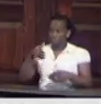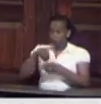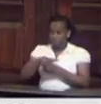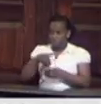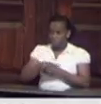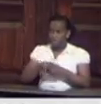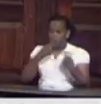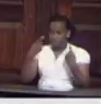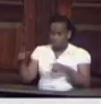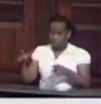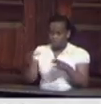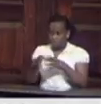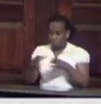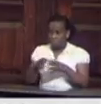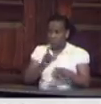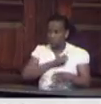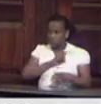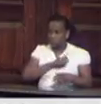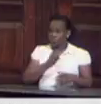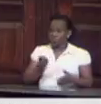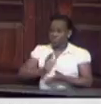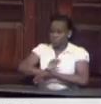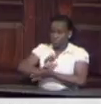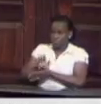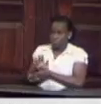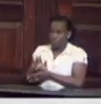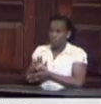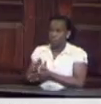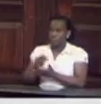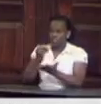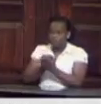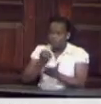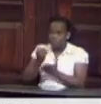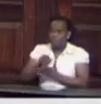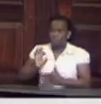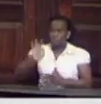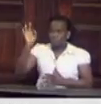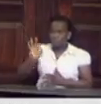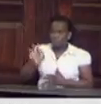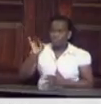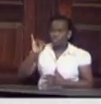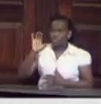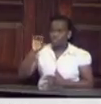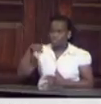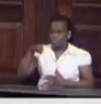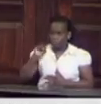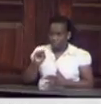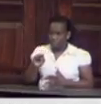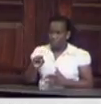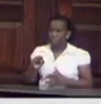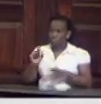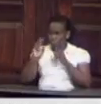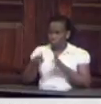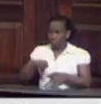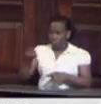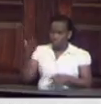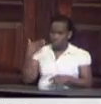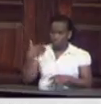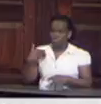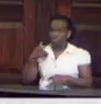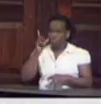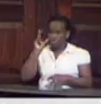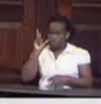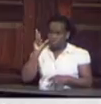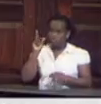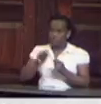votar contra o pacote recessivo de aumento de alíquota de ICMS, como fizemos